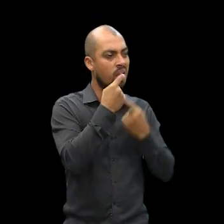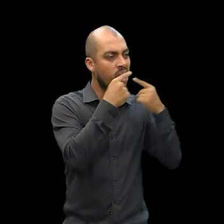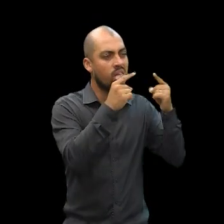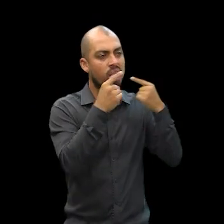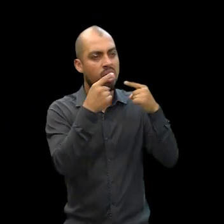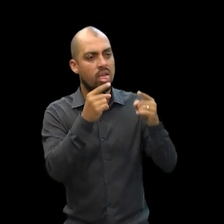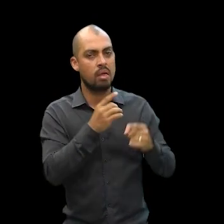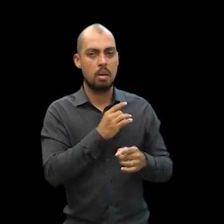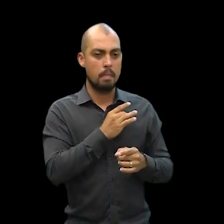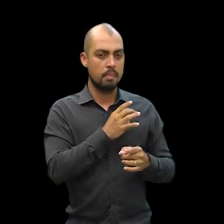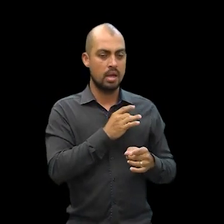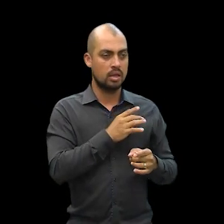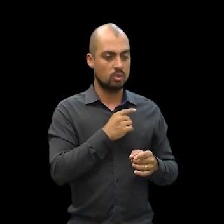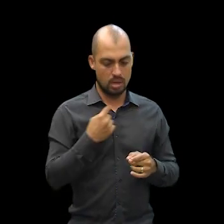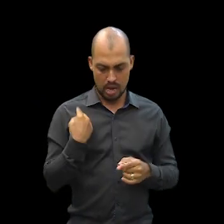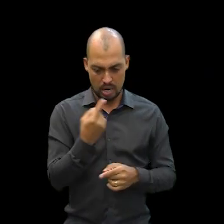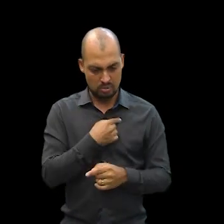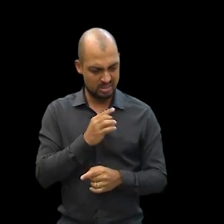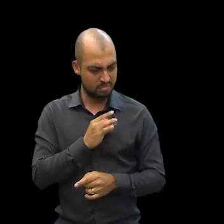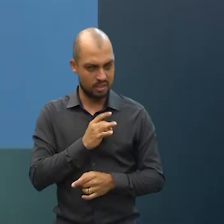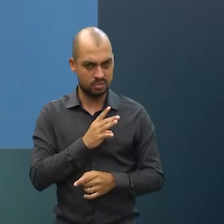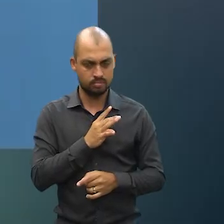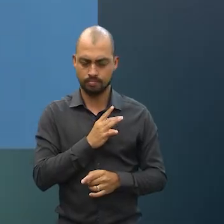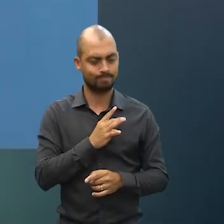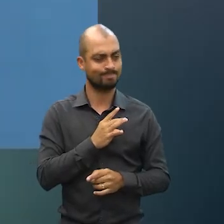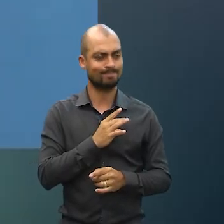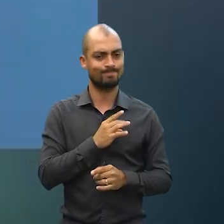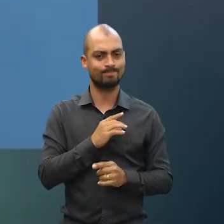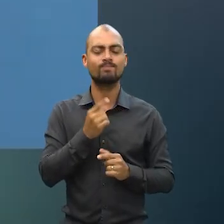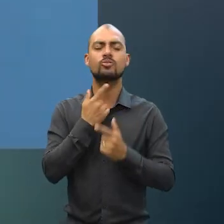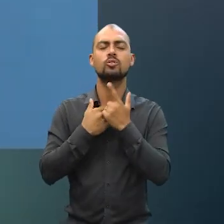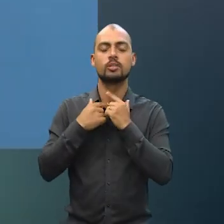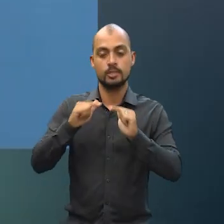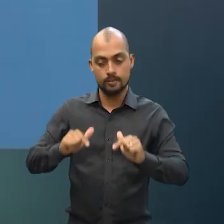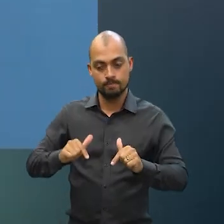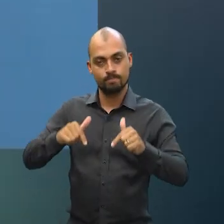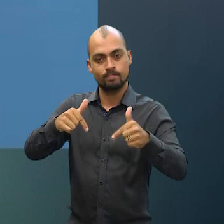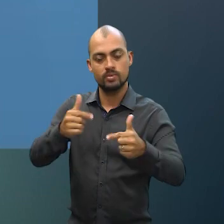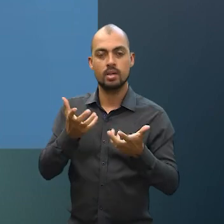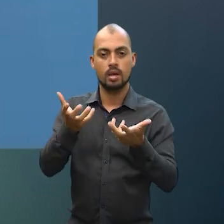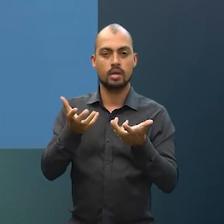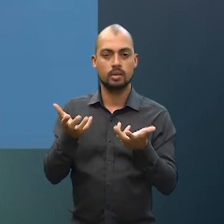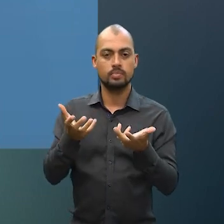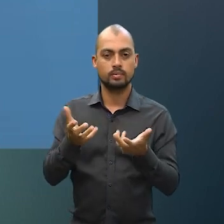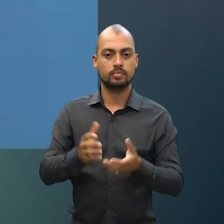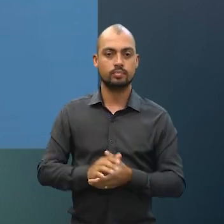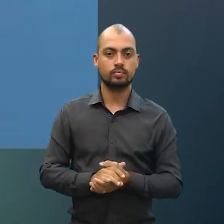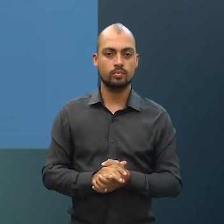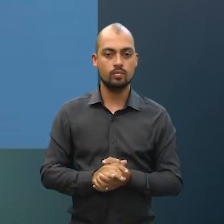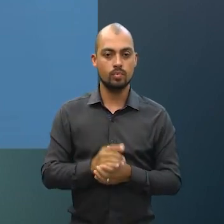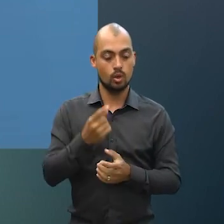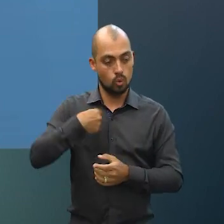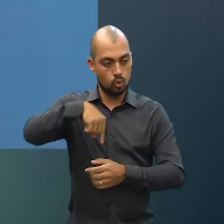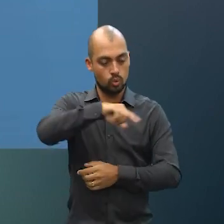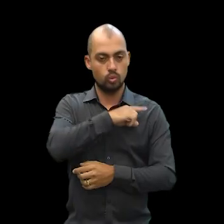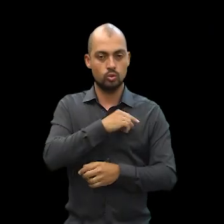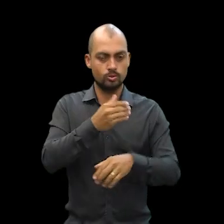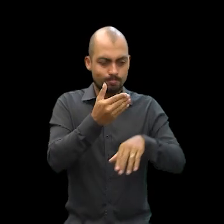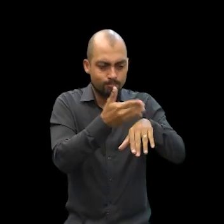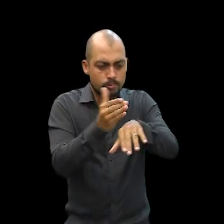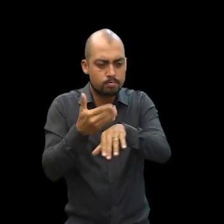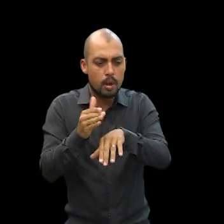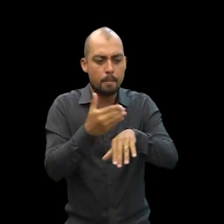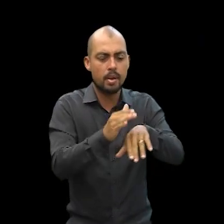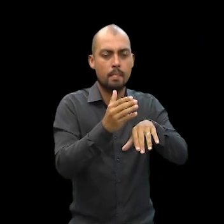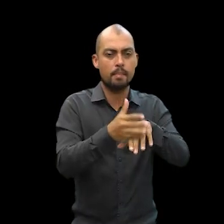com medo. Nós não deixamos o medo nos congelar. Nossa vontade de ganhar é maior do que o medo. Então, nós fizemos um treinamento motivacional